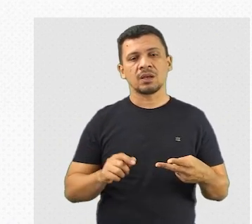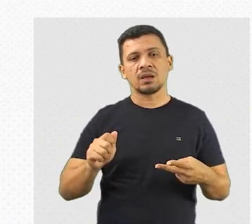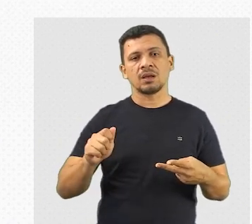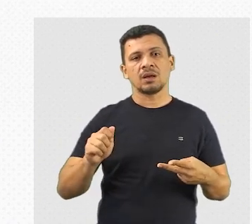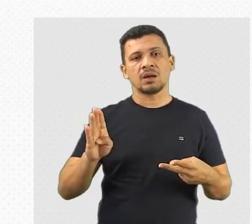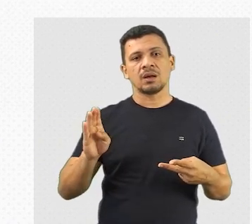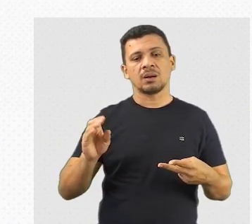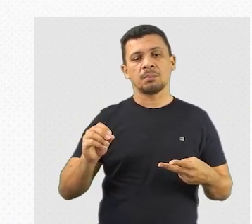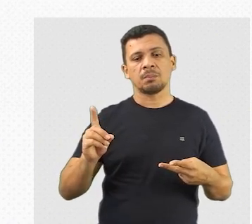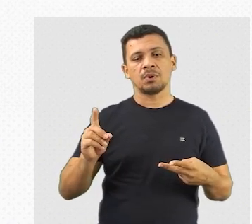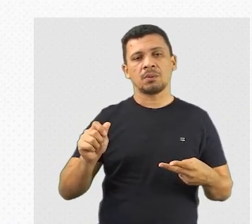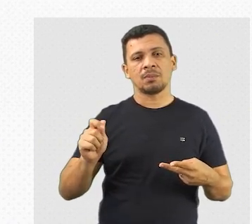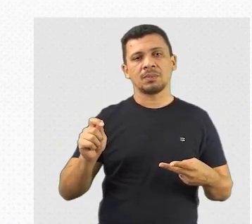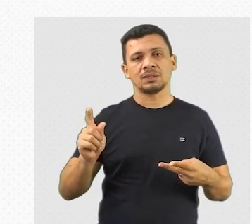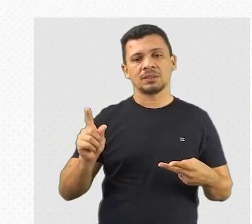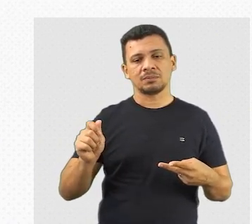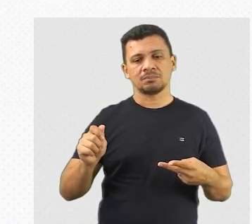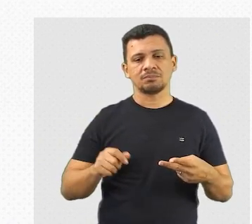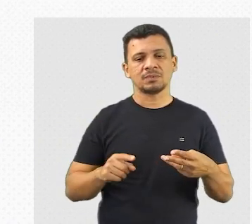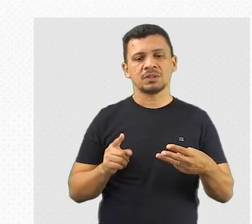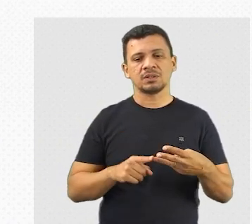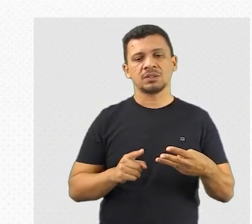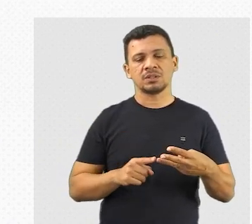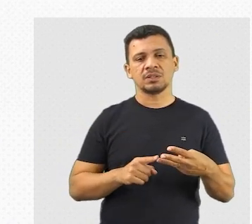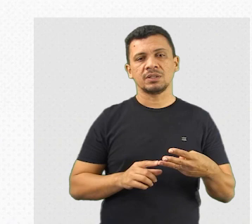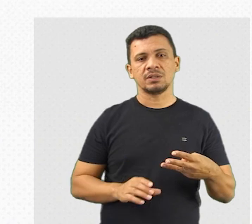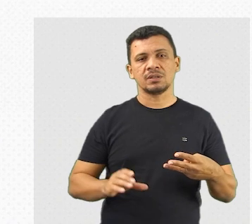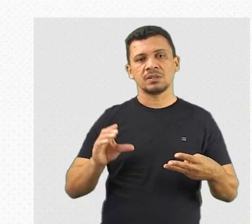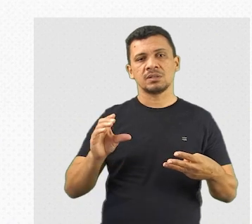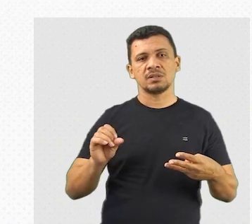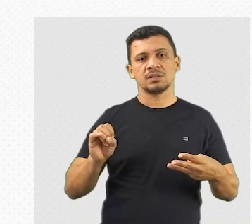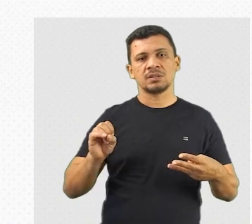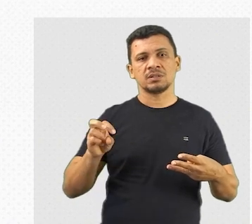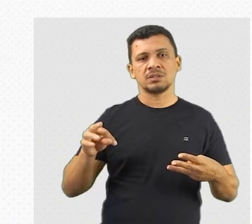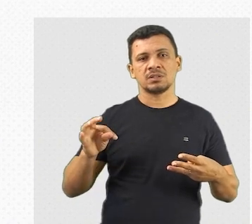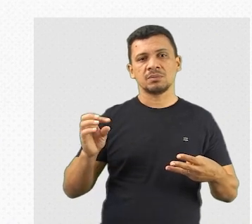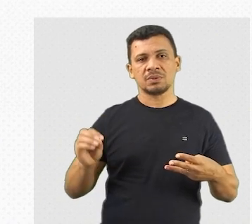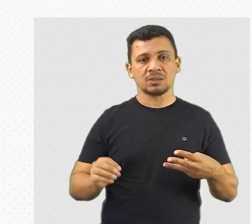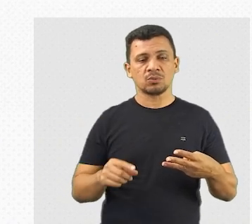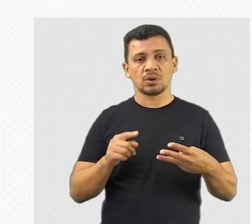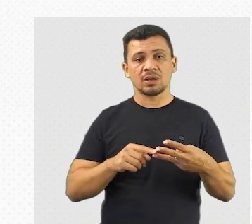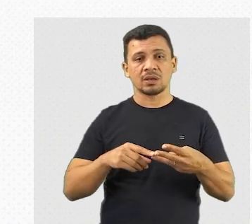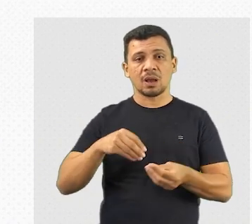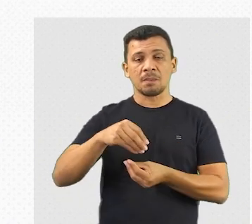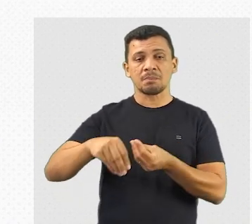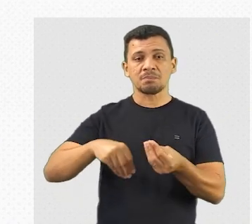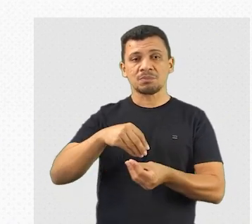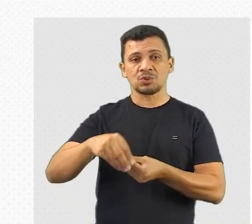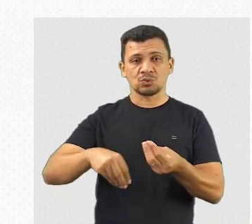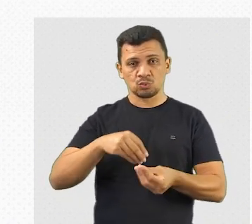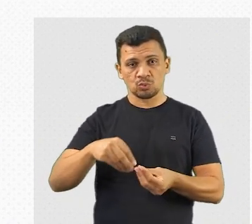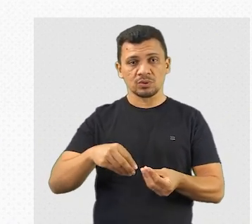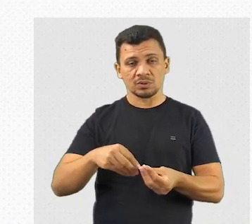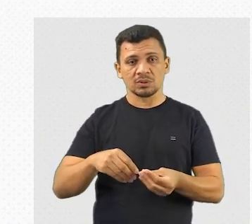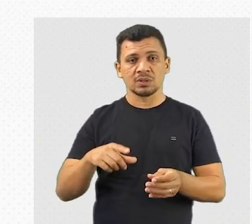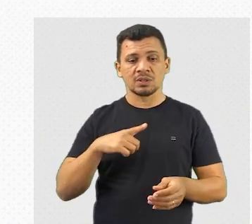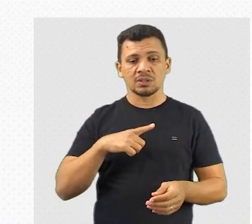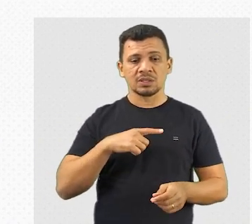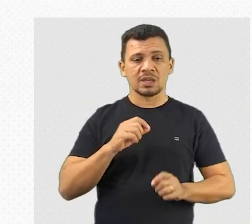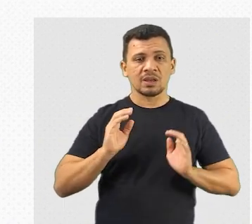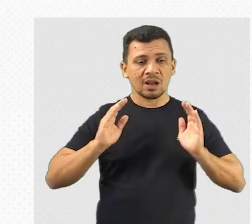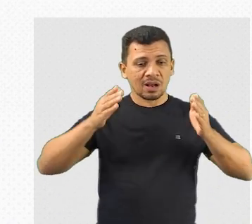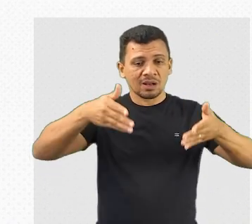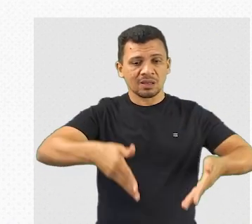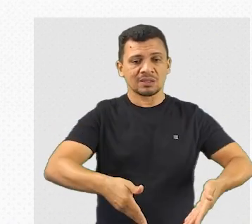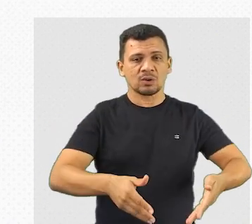abóbadas e o cimento hidráulico, que é justamente uma mistura desse pó, a cinza vulcânica, que é a base do cimento, além de catacumbas,